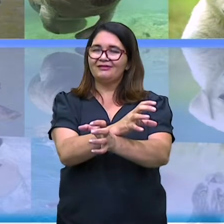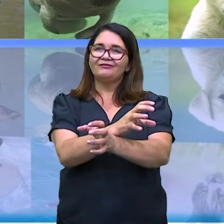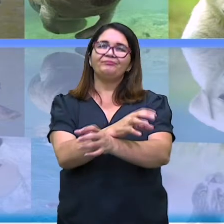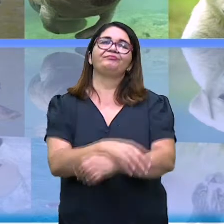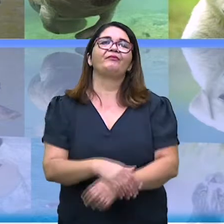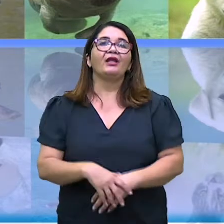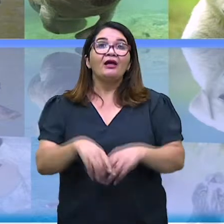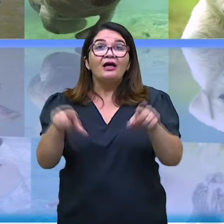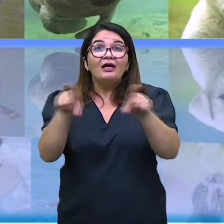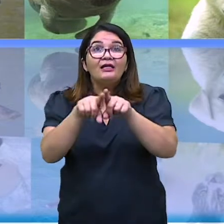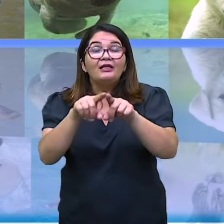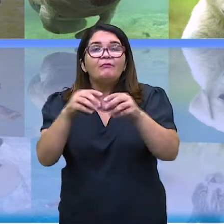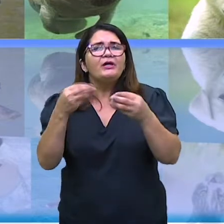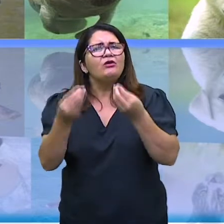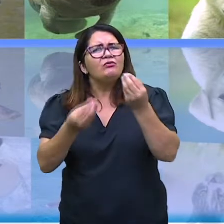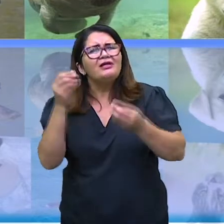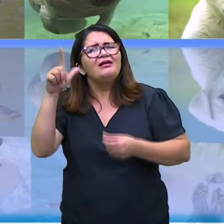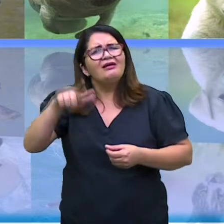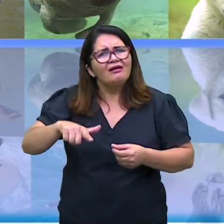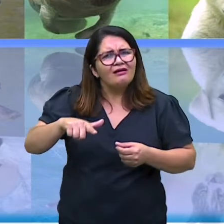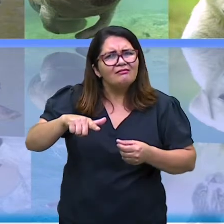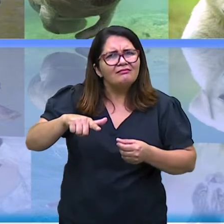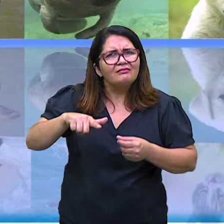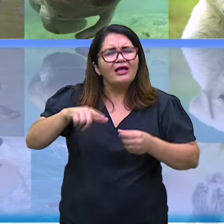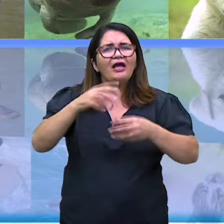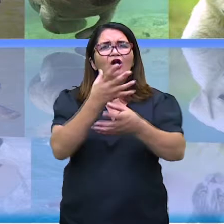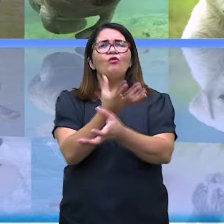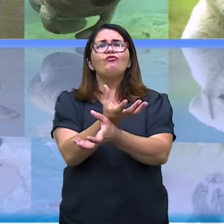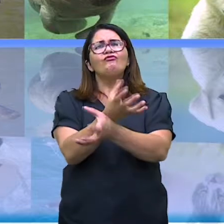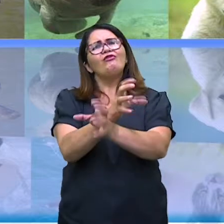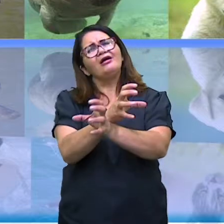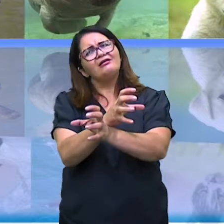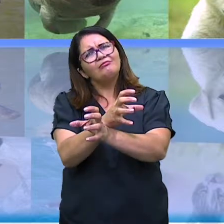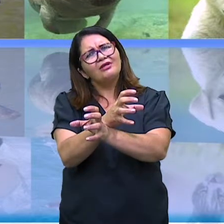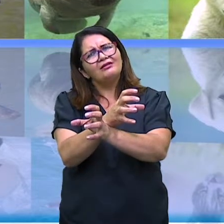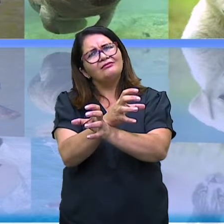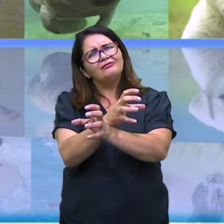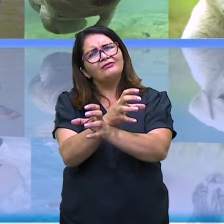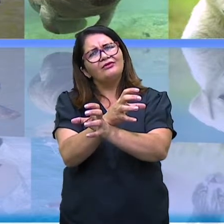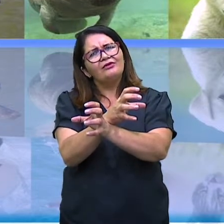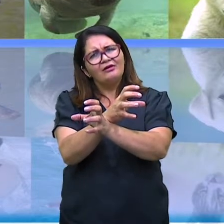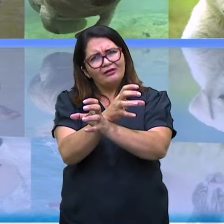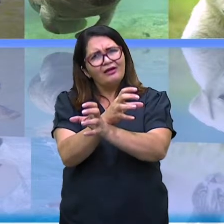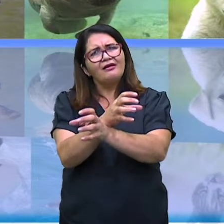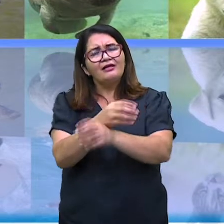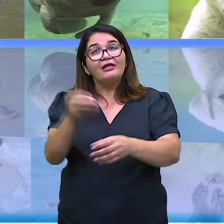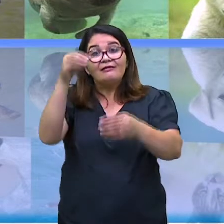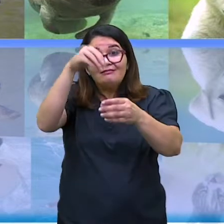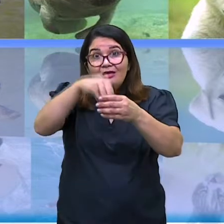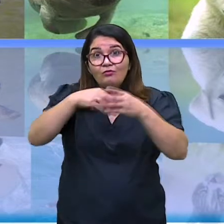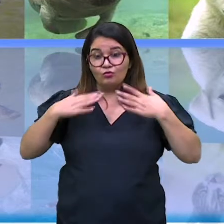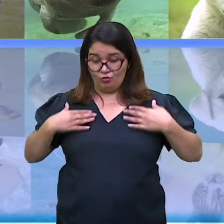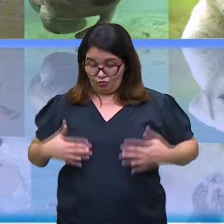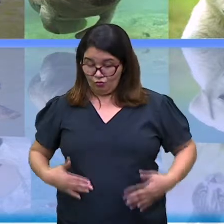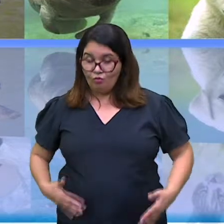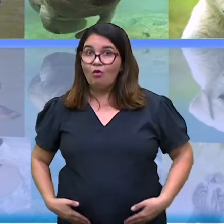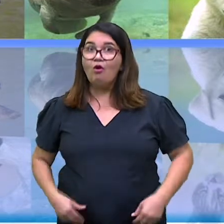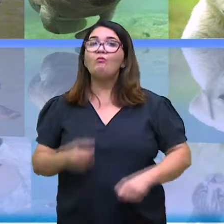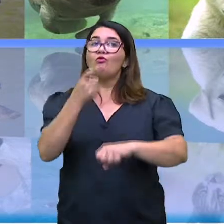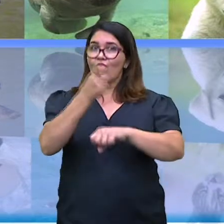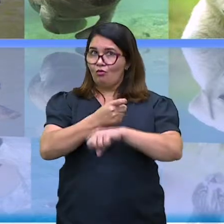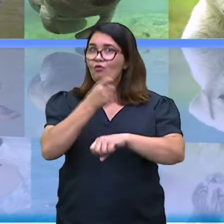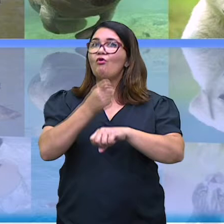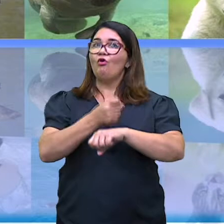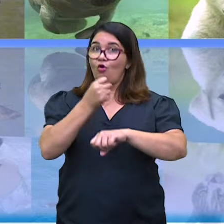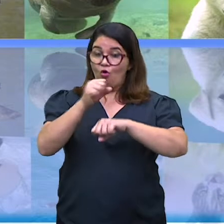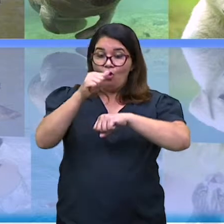faz de um vertebrado diferente de outro para que ele consiga se adaptar e